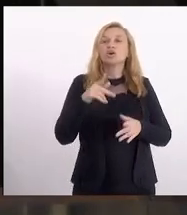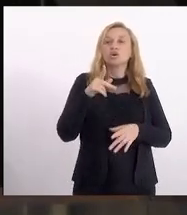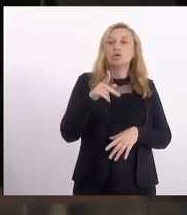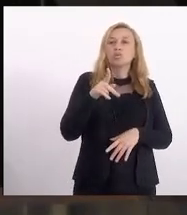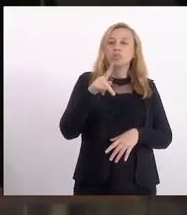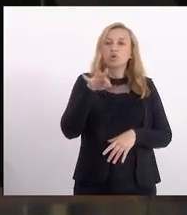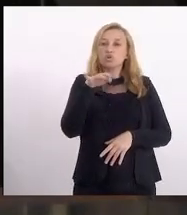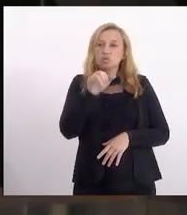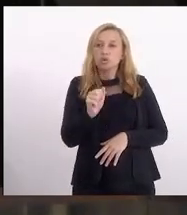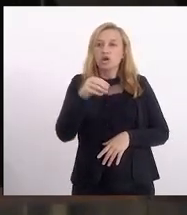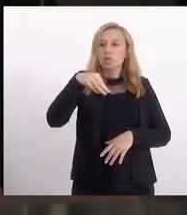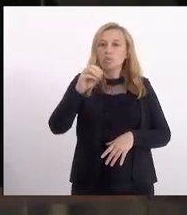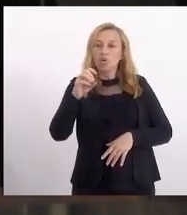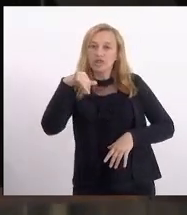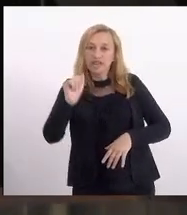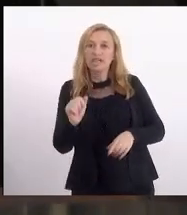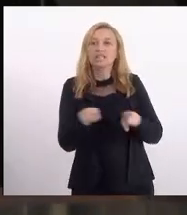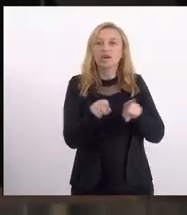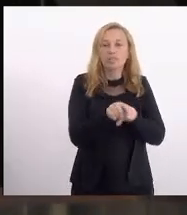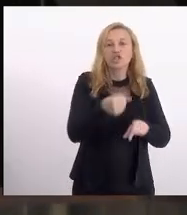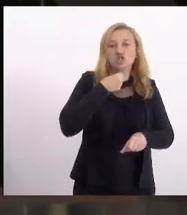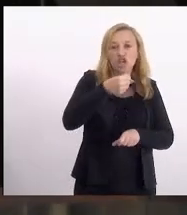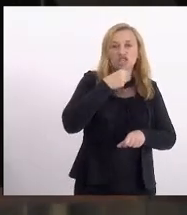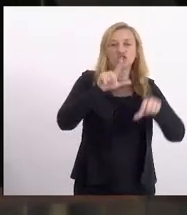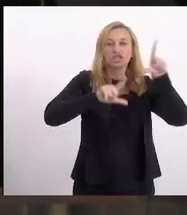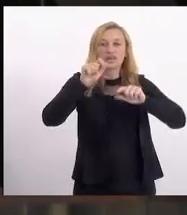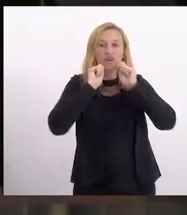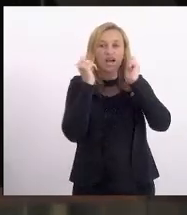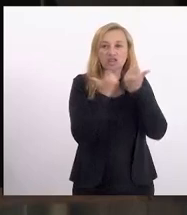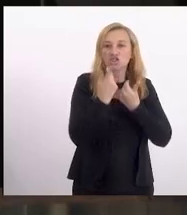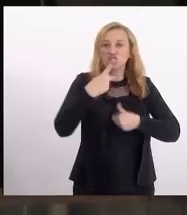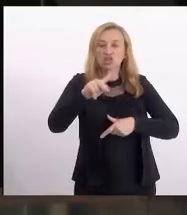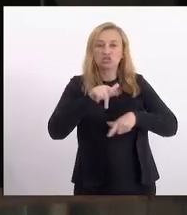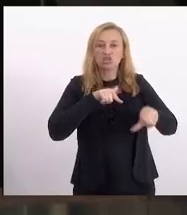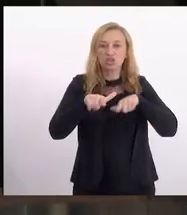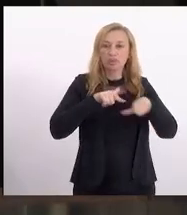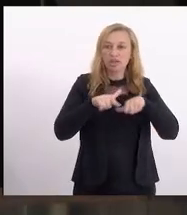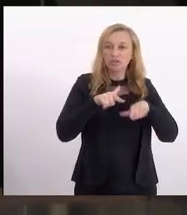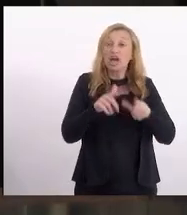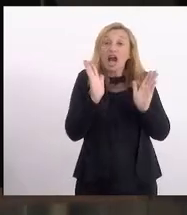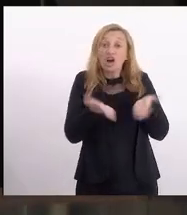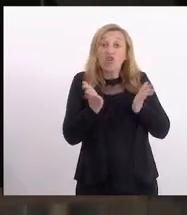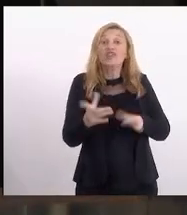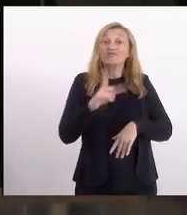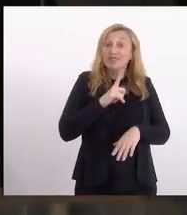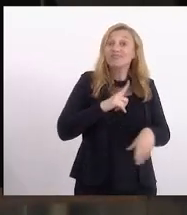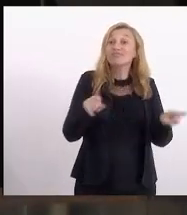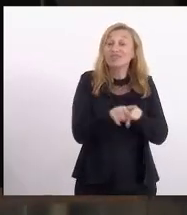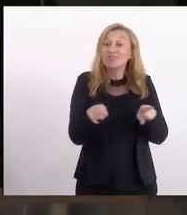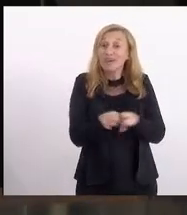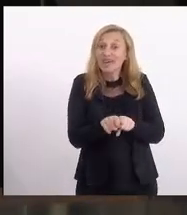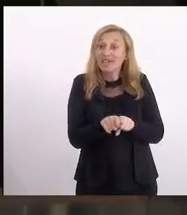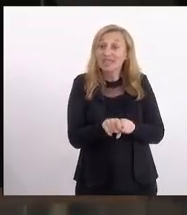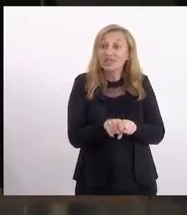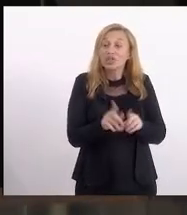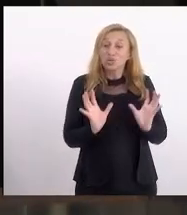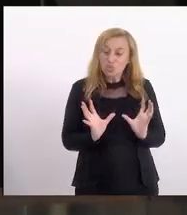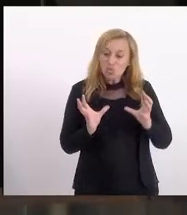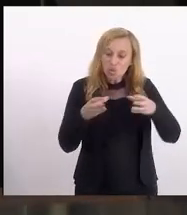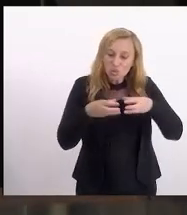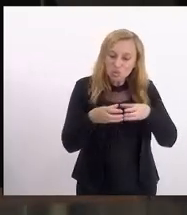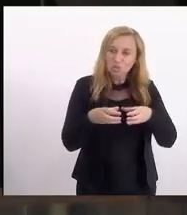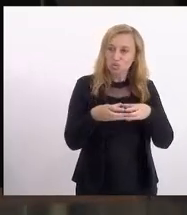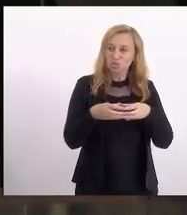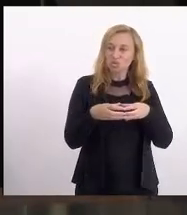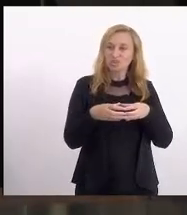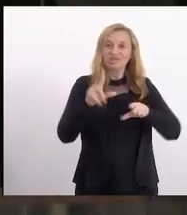enfim, o jornalista da TV Alerge e seus trabalhadores e trabalhadoras, que agora nós temos também, no conjunto da programação